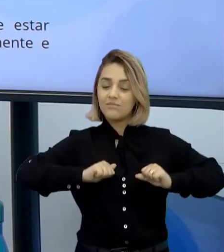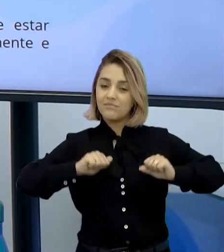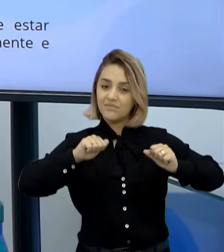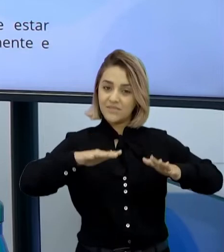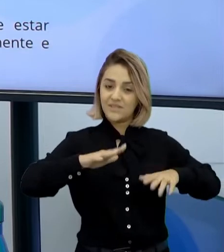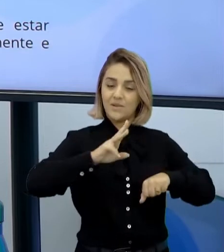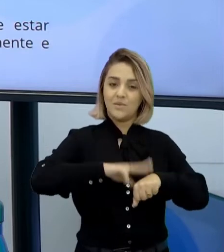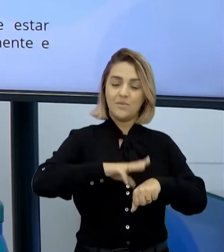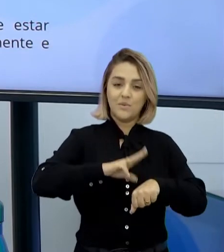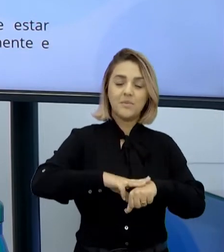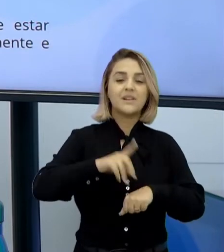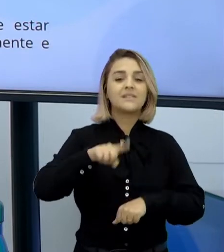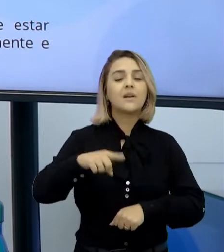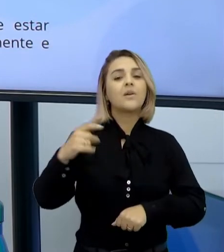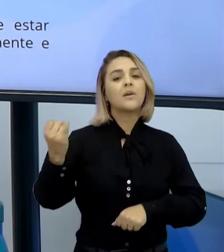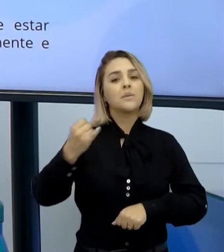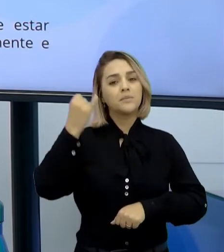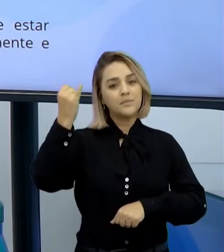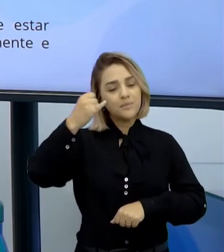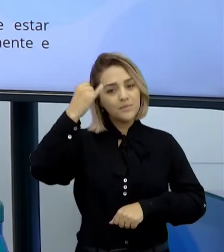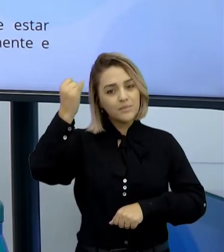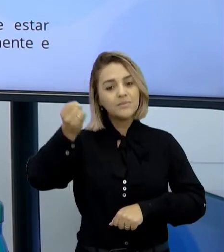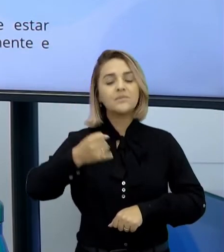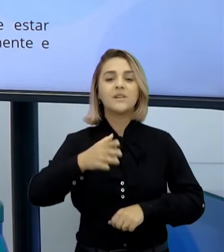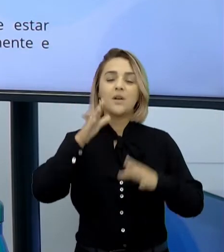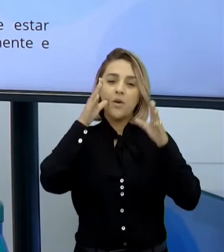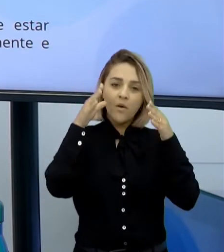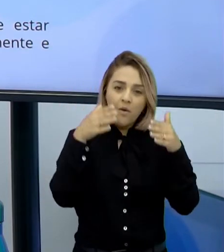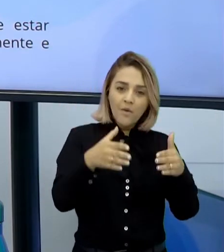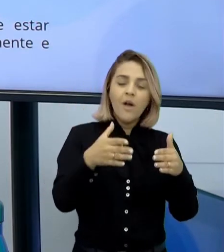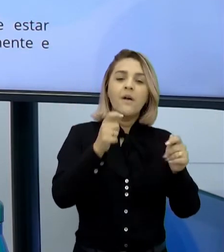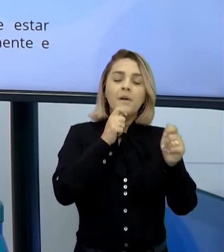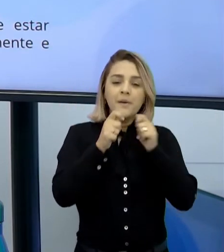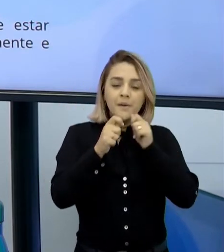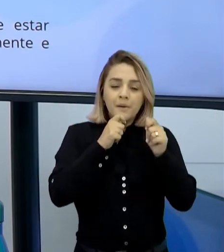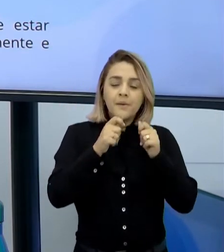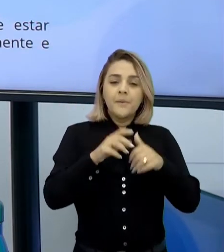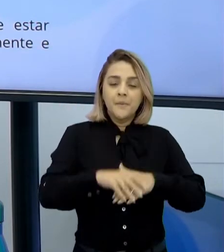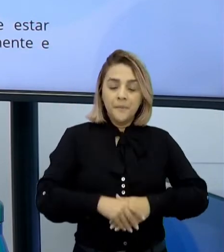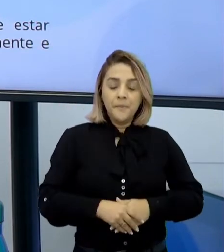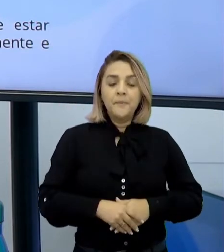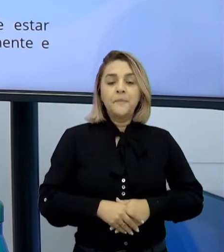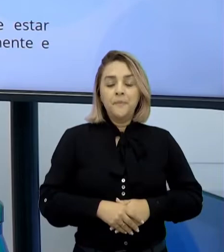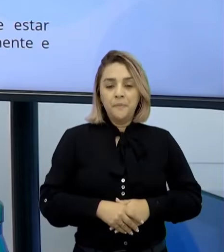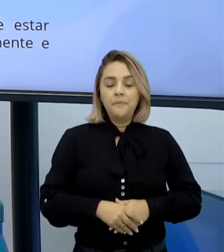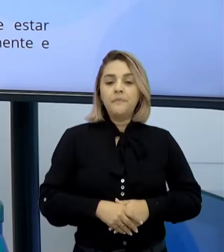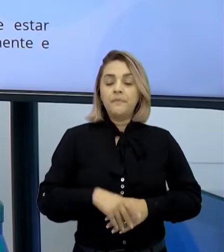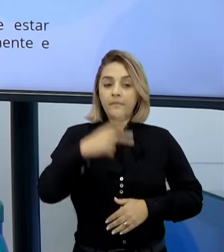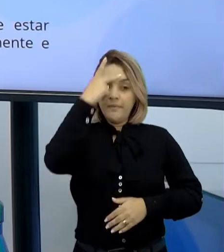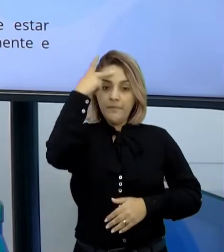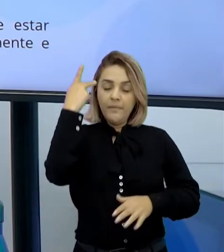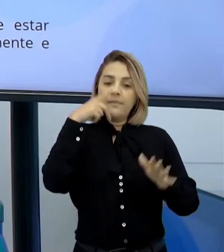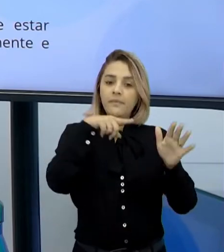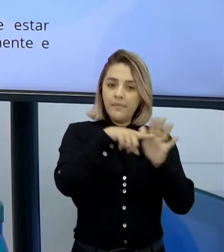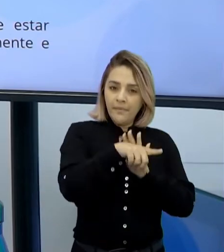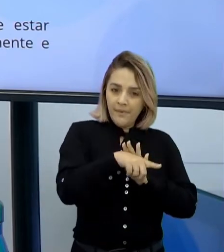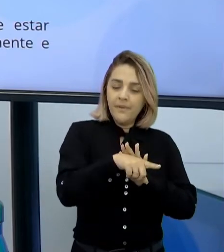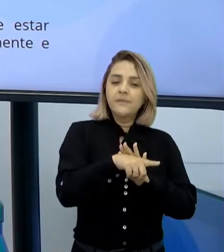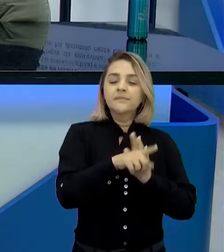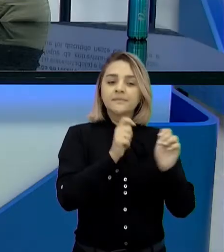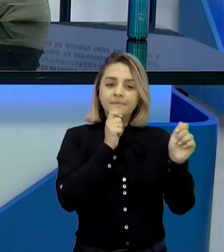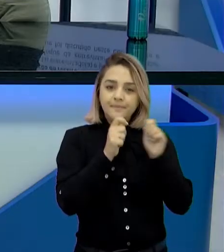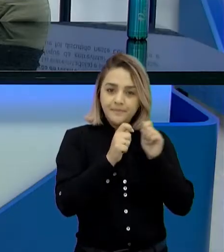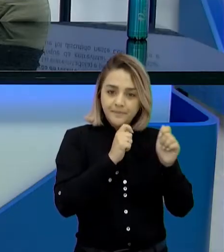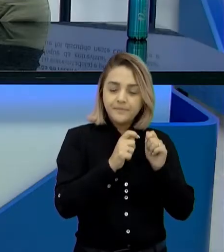momento, tá? Então, é super importante ter aí o foco da sua entrevista. Geralmente, quem é entrevistado, né, tem